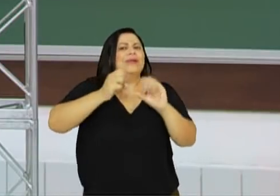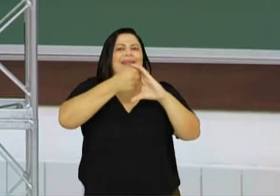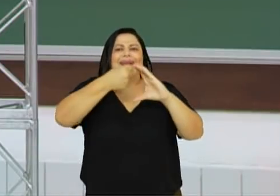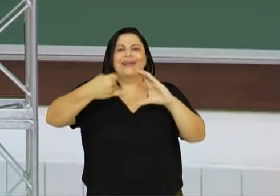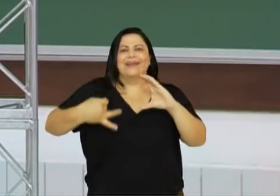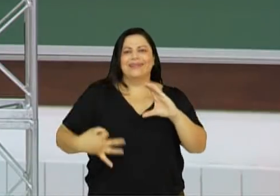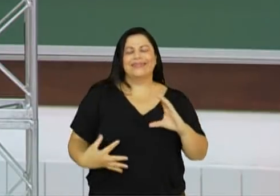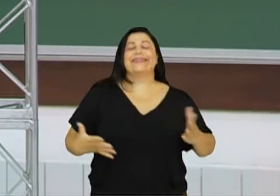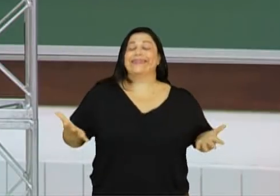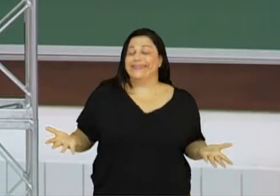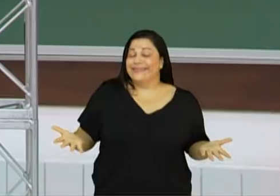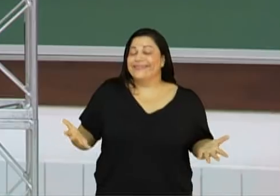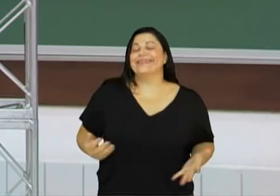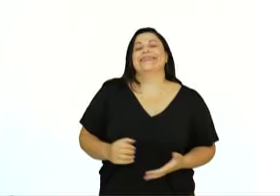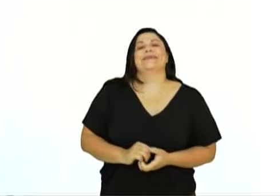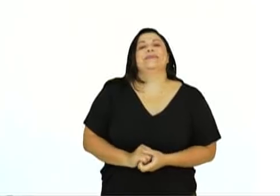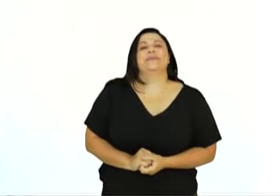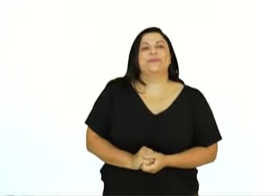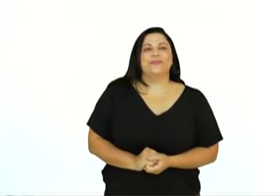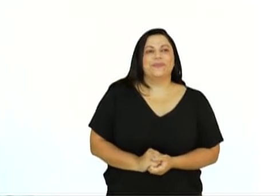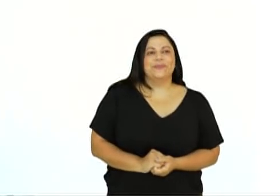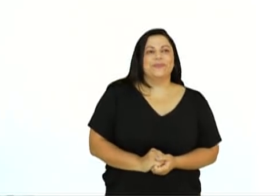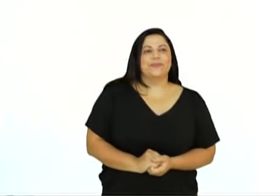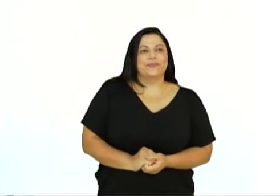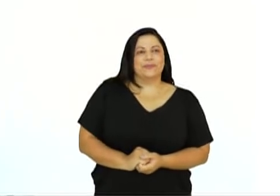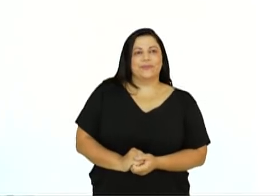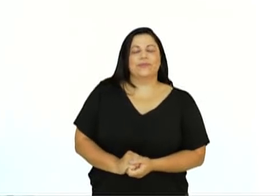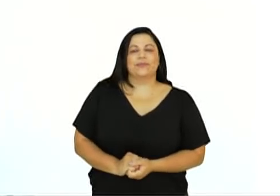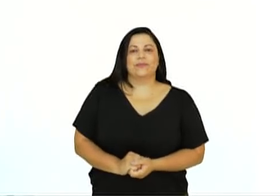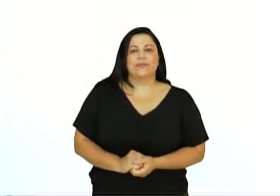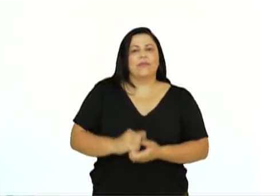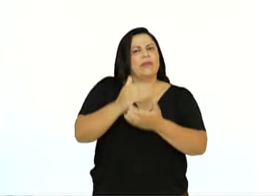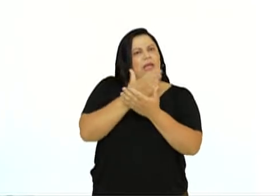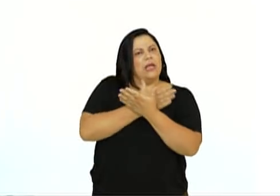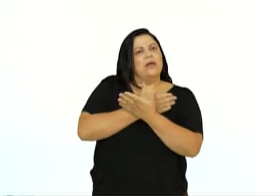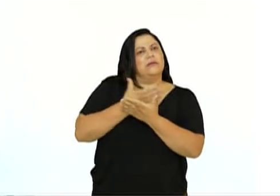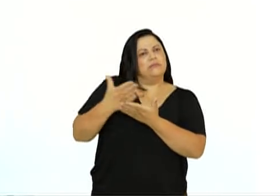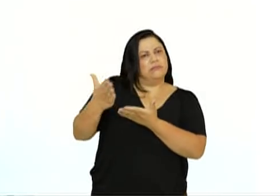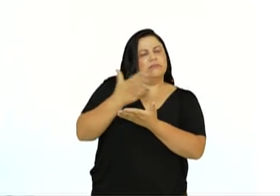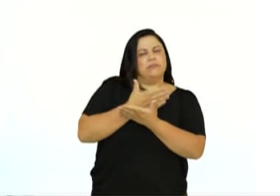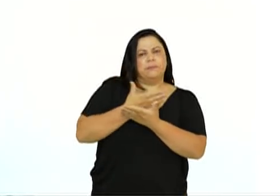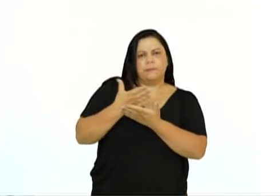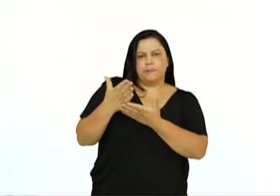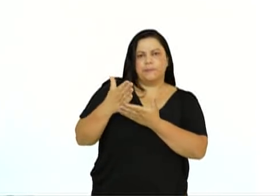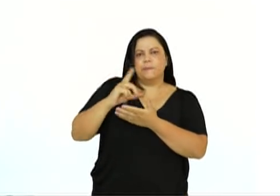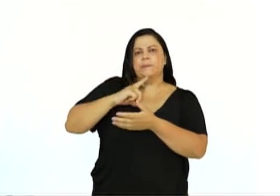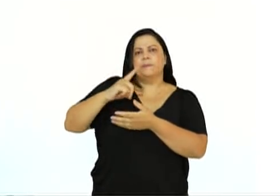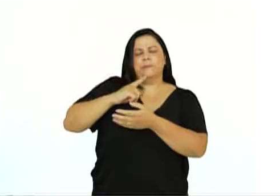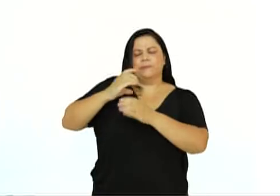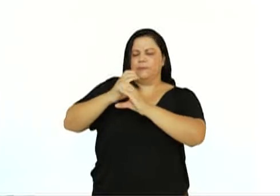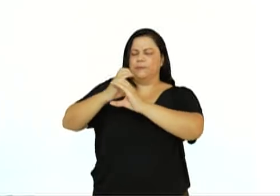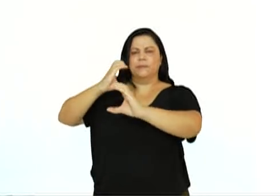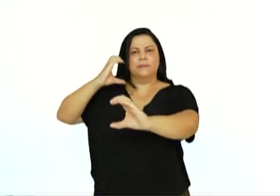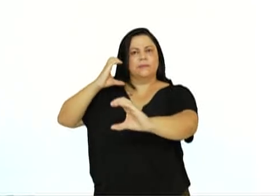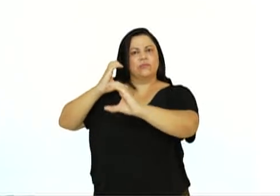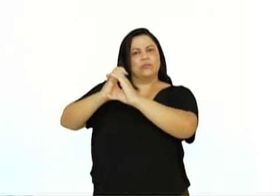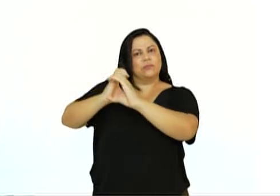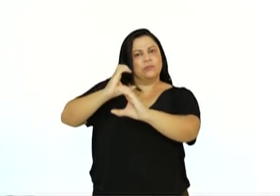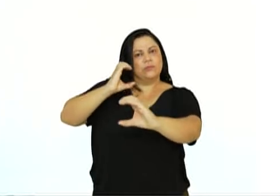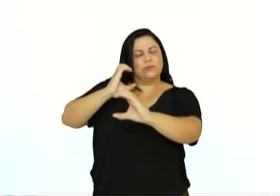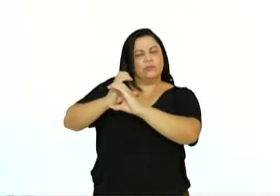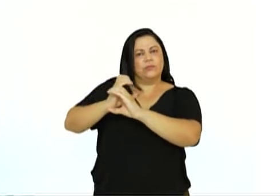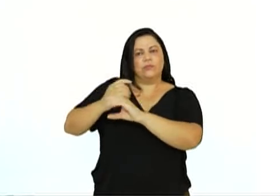características. Vamos junto, pessoal. Então, inicialmente, esses aquedutos, eles eram tubulações com cerca